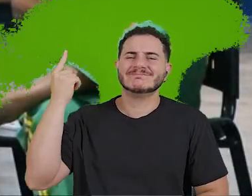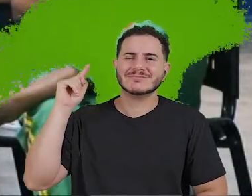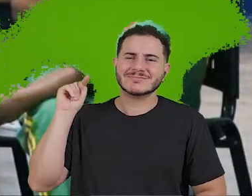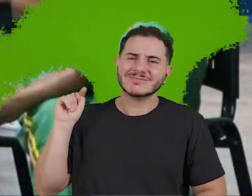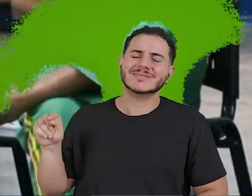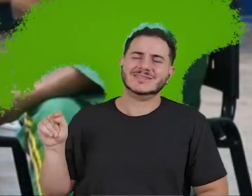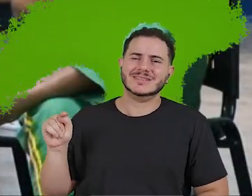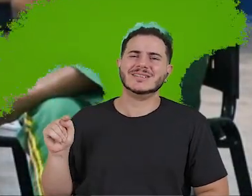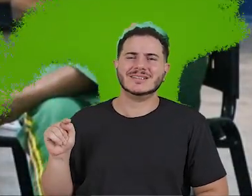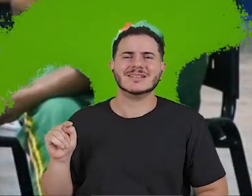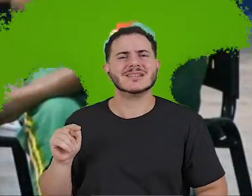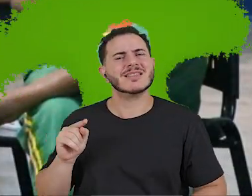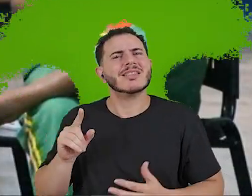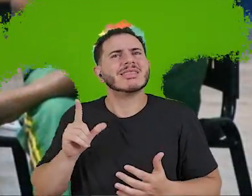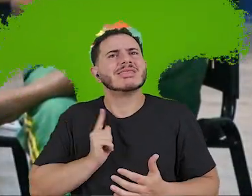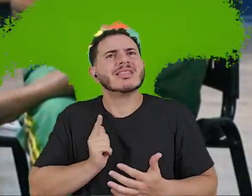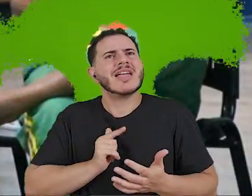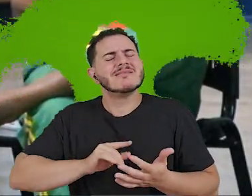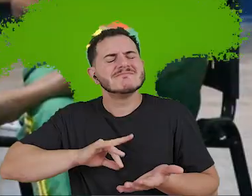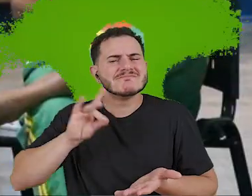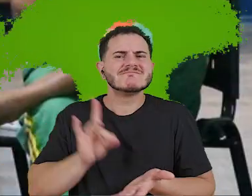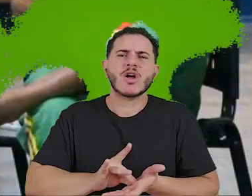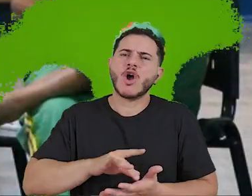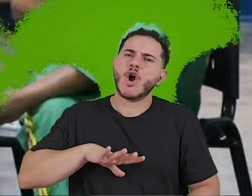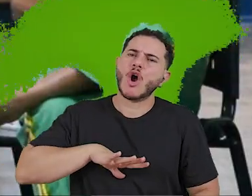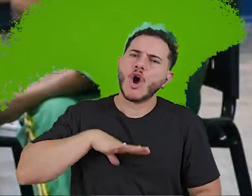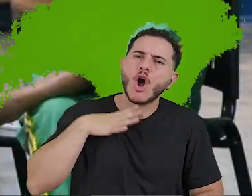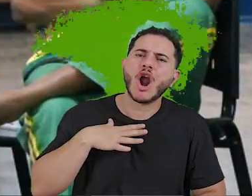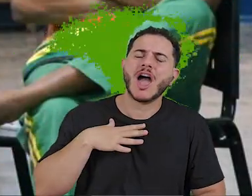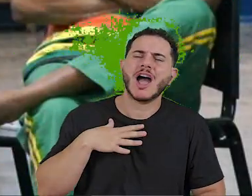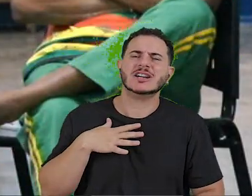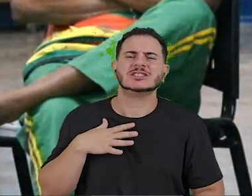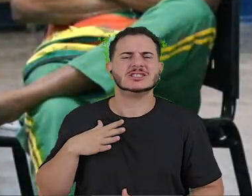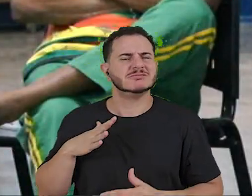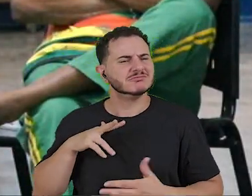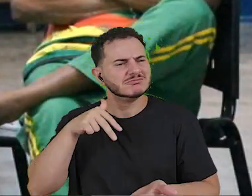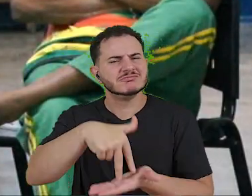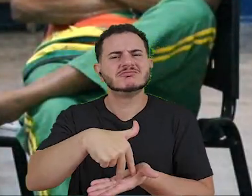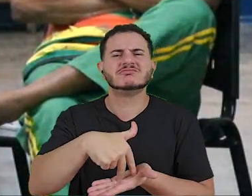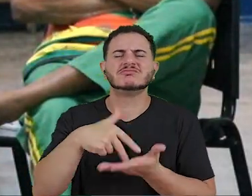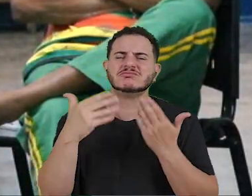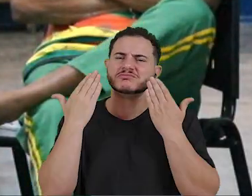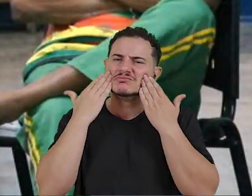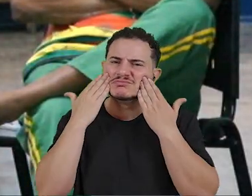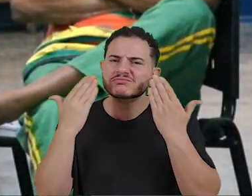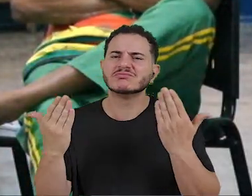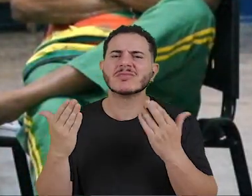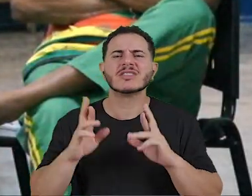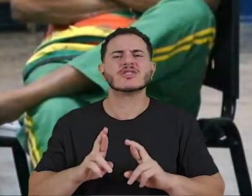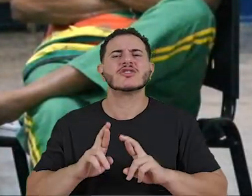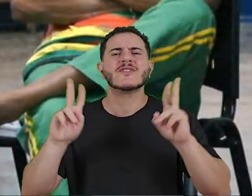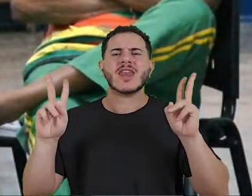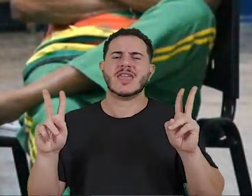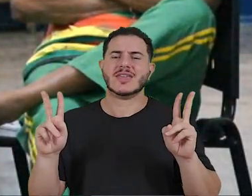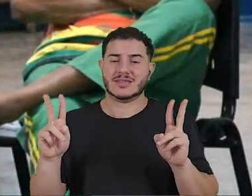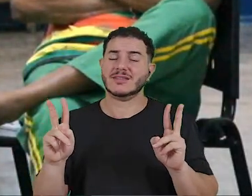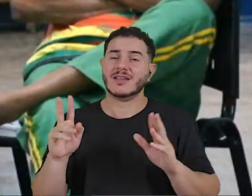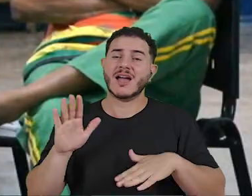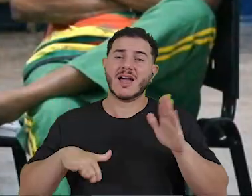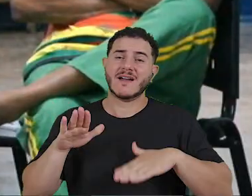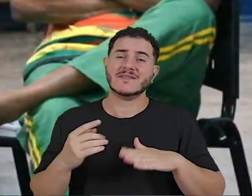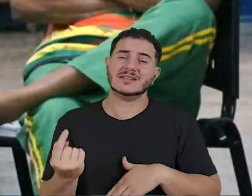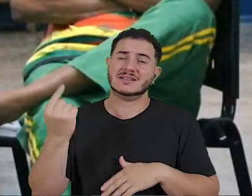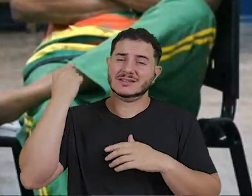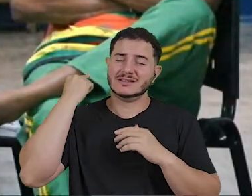fato, coragem, numa determinada época, de fazer algo diferente em algo que era, de certa forma, até